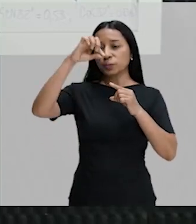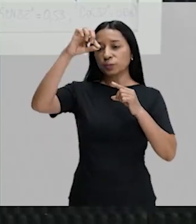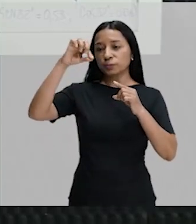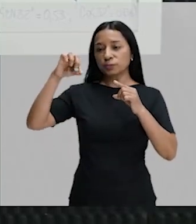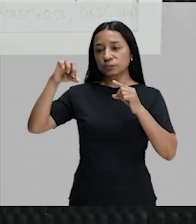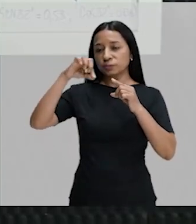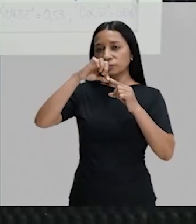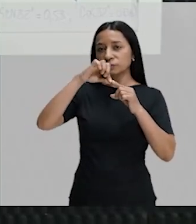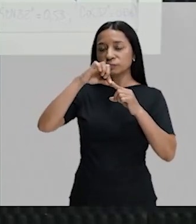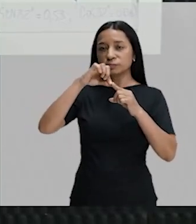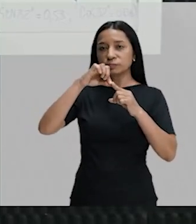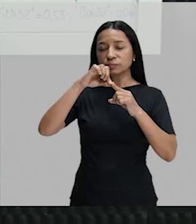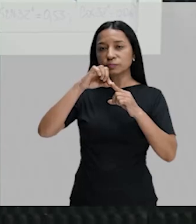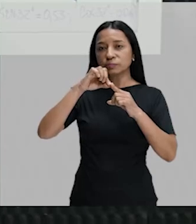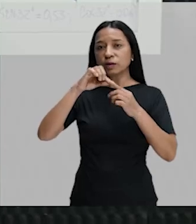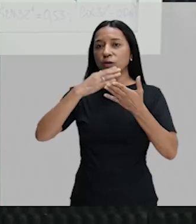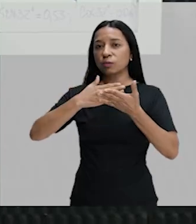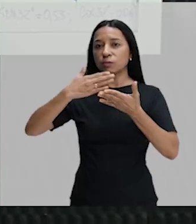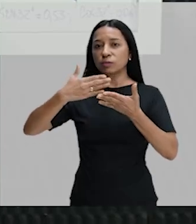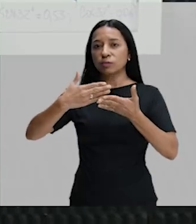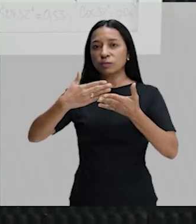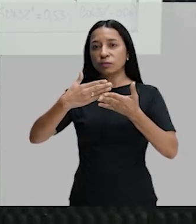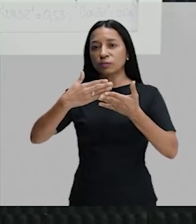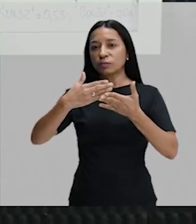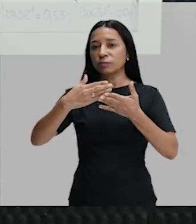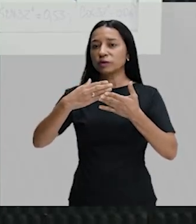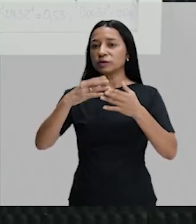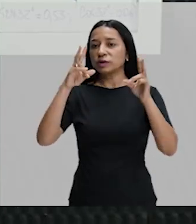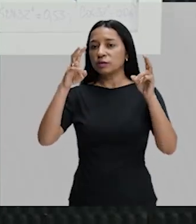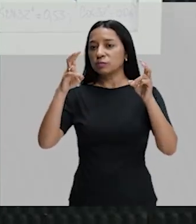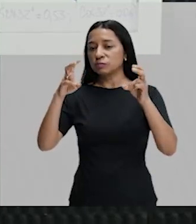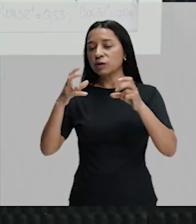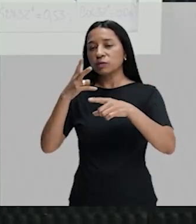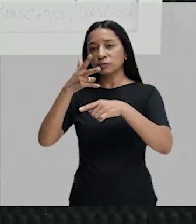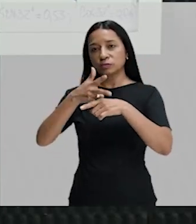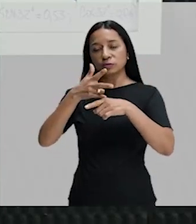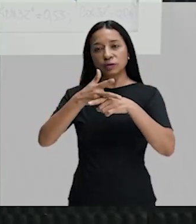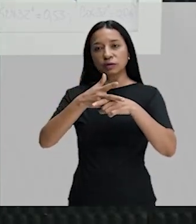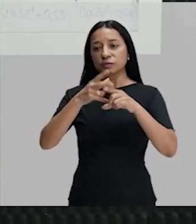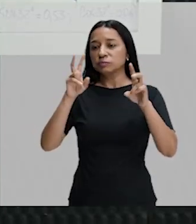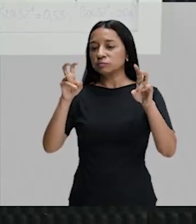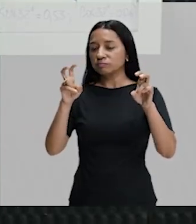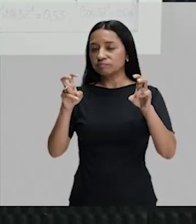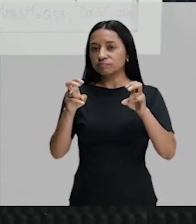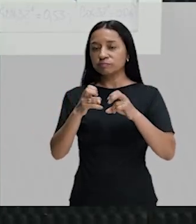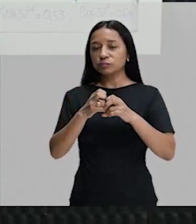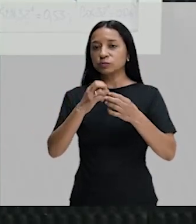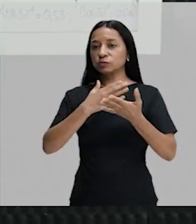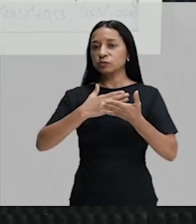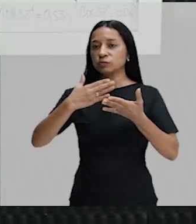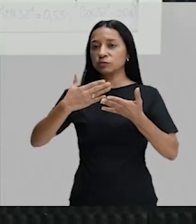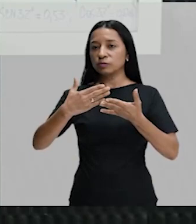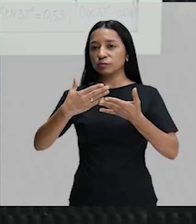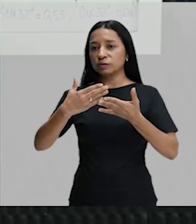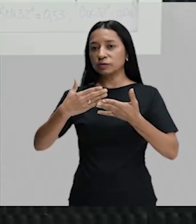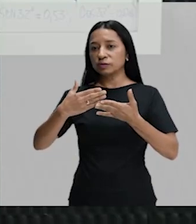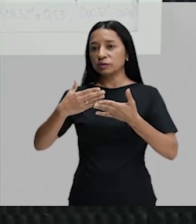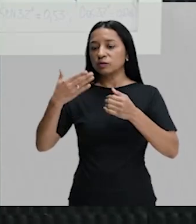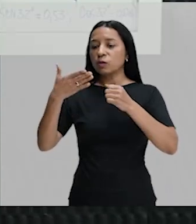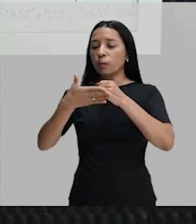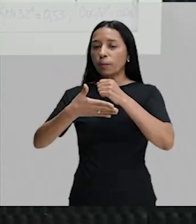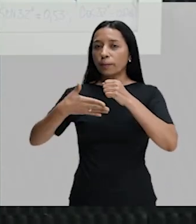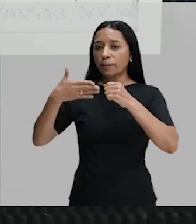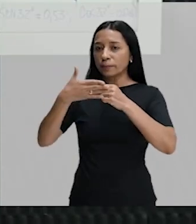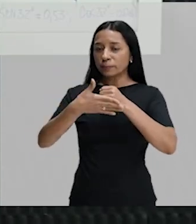Tá? Então a gente vai começar uma série de videoaulas sobre esse assunto. Tá? Começando com a parte mais